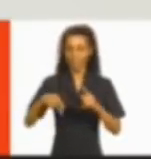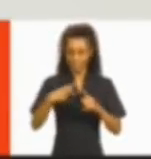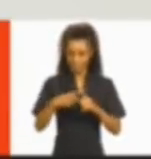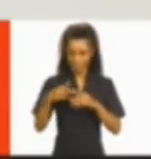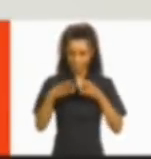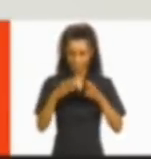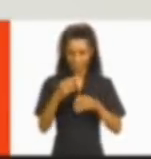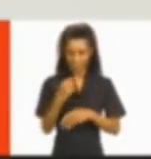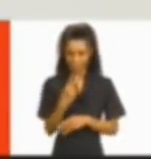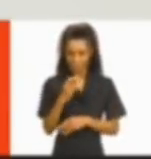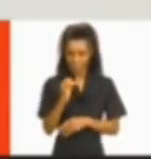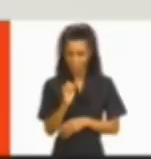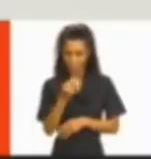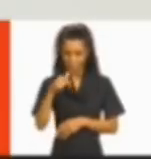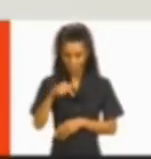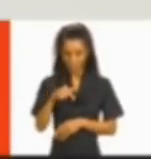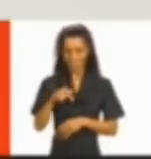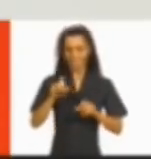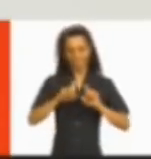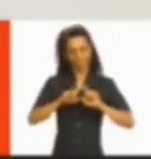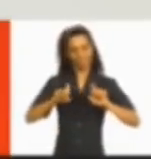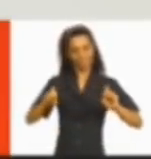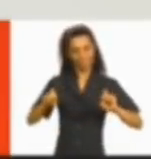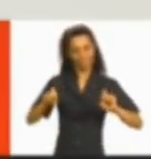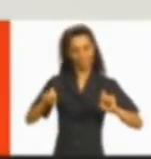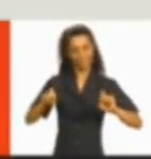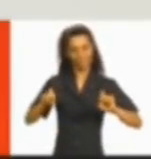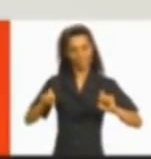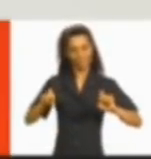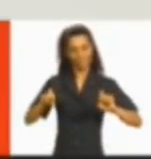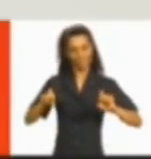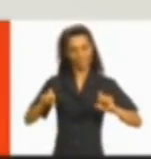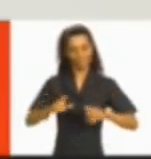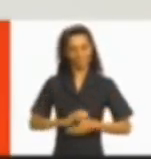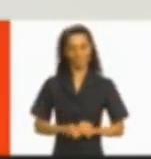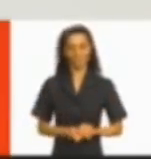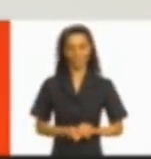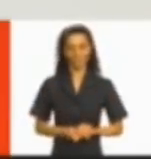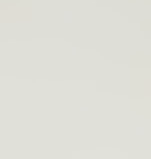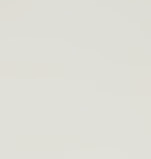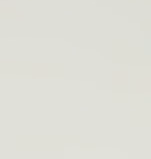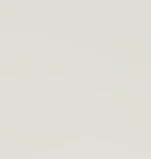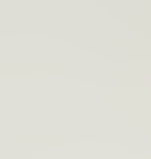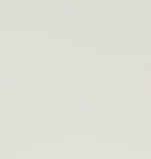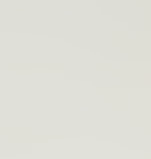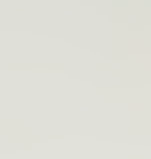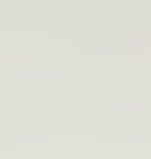Pela duplicação da 287, eu sou Nilson Lehmann de Venâncio Aires. 1551.